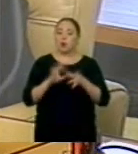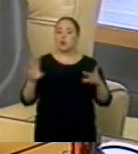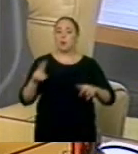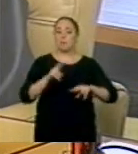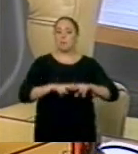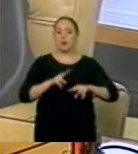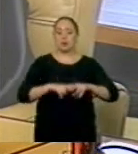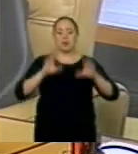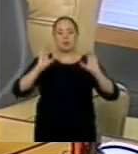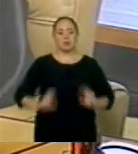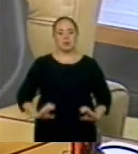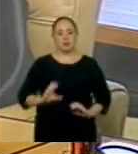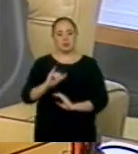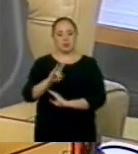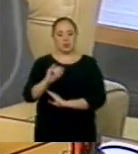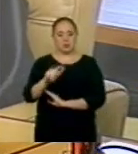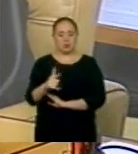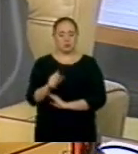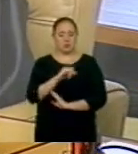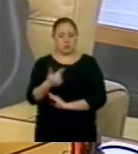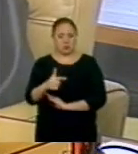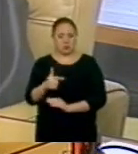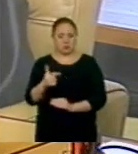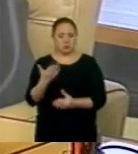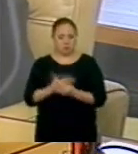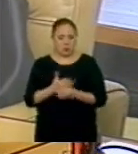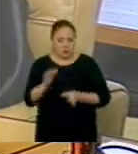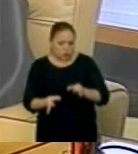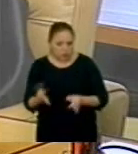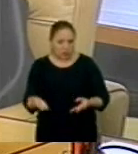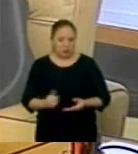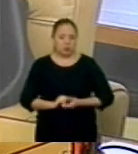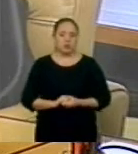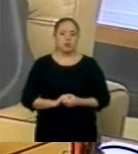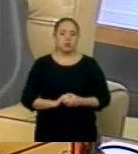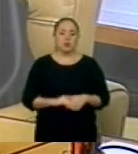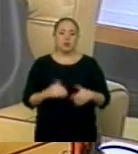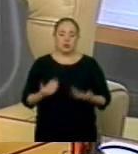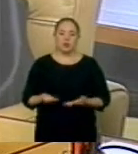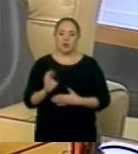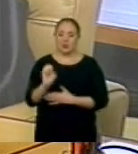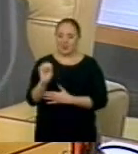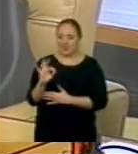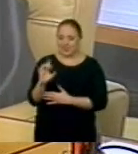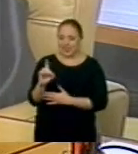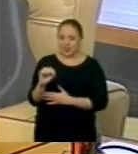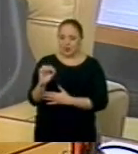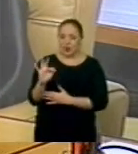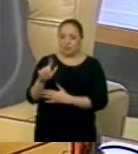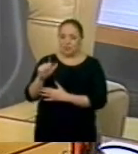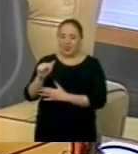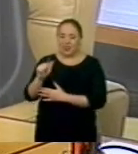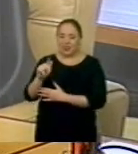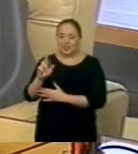cidadão civil, até mesmo sem mandado judicial. Sobre isso, estado de flagrância do parlamentar, e